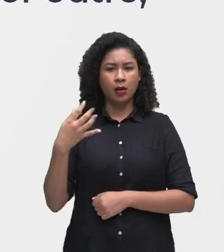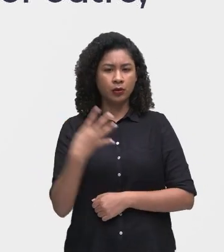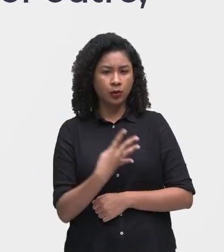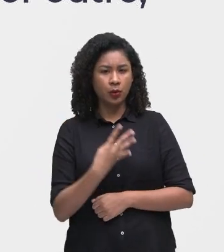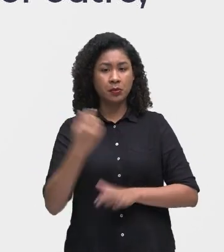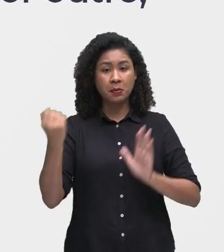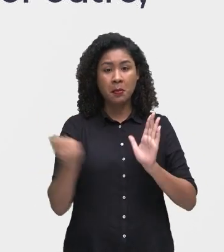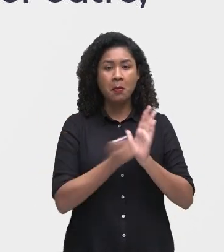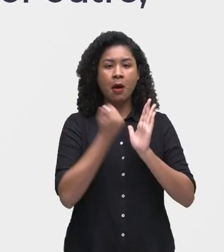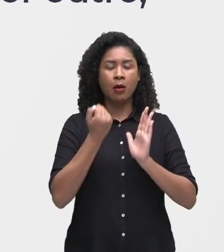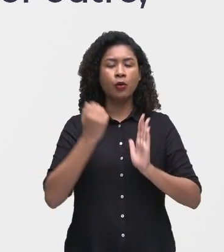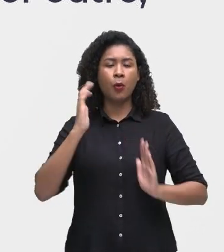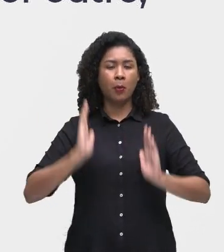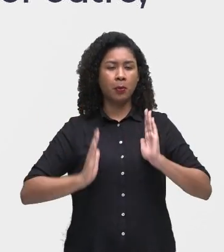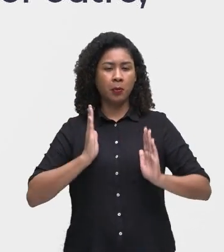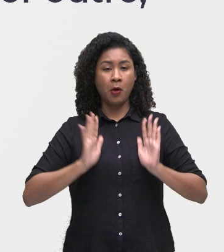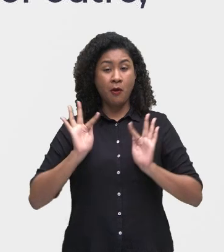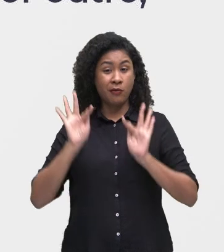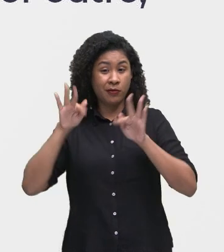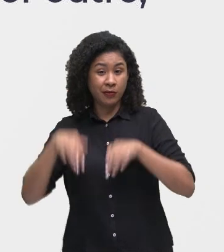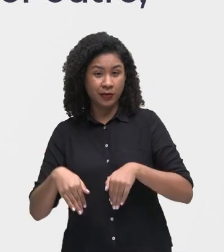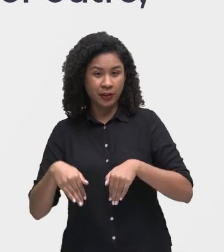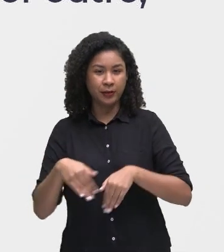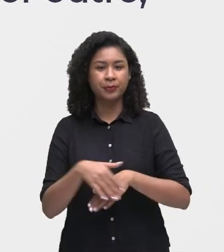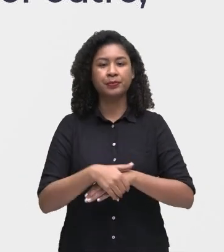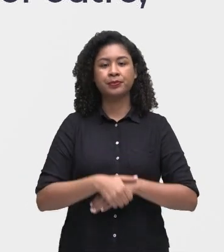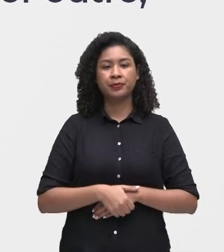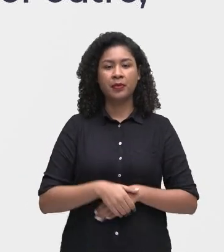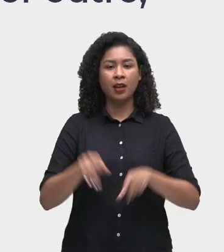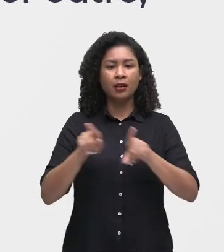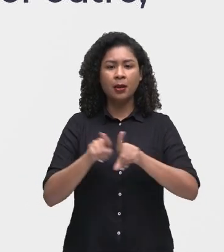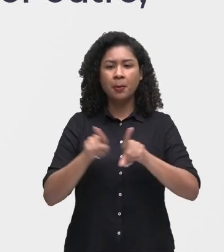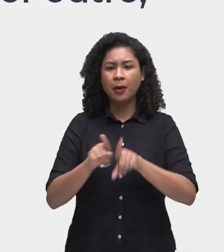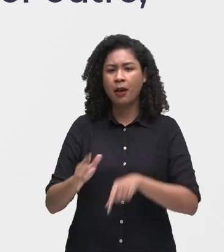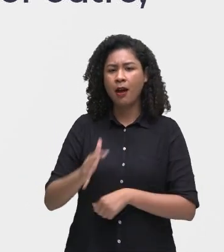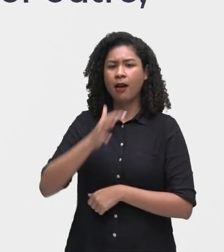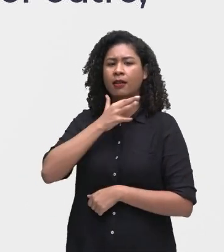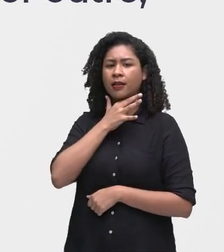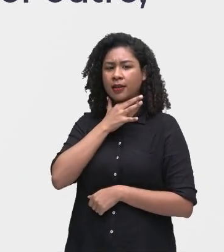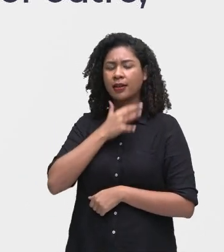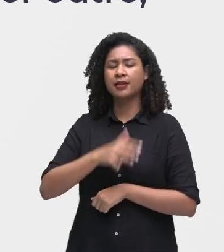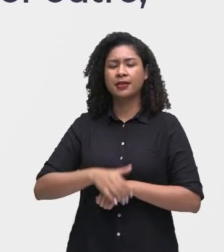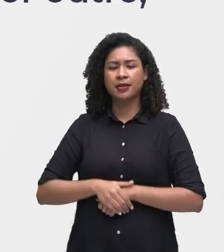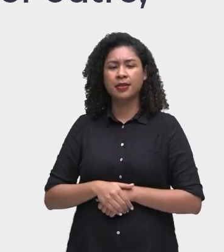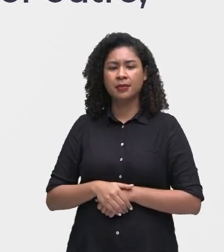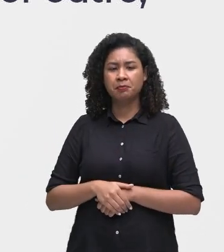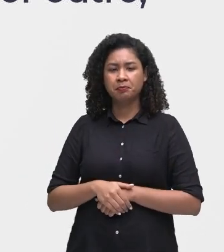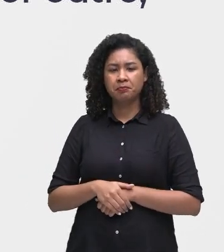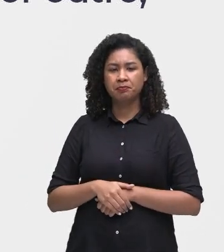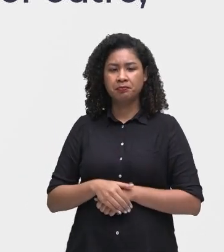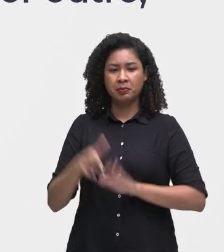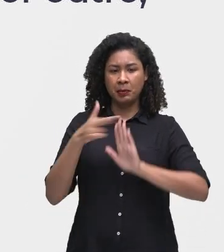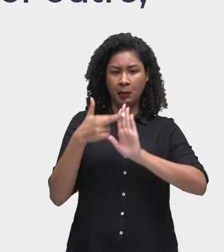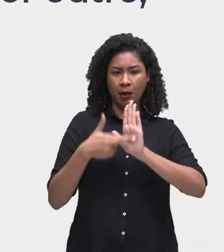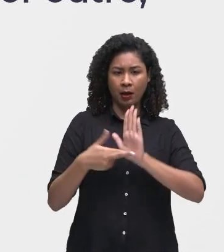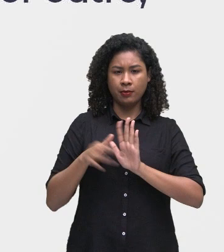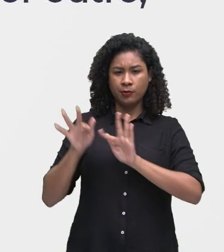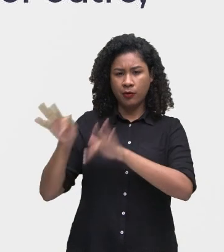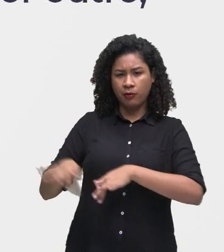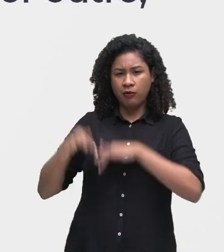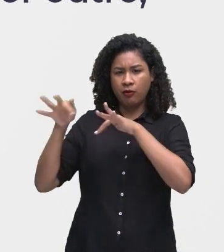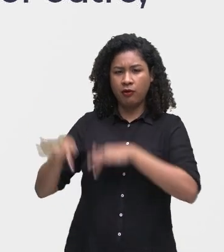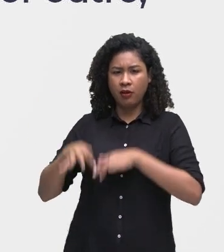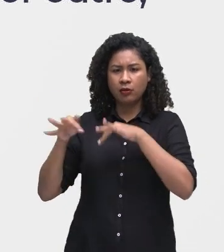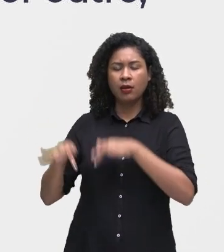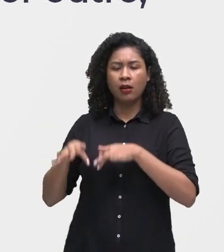Idade Média, marcando também a crise definitiva que levou o sistema feudal a começar a